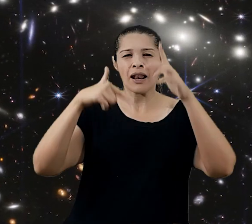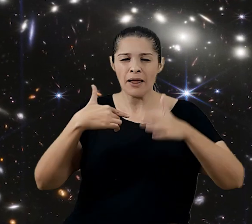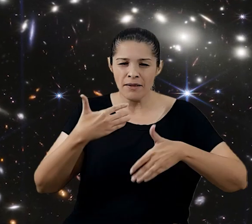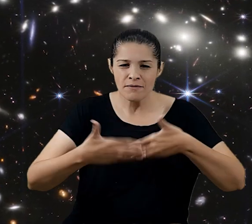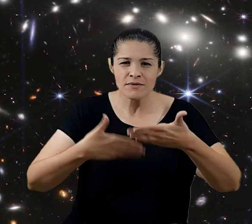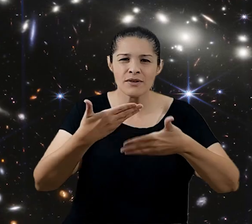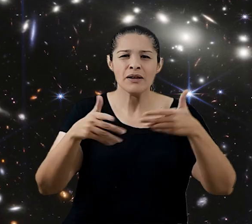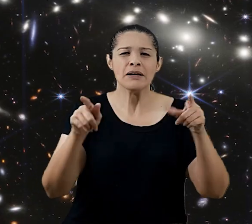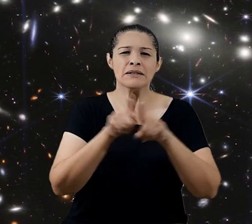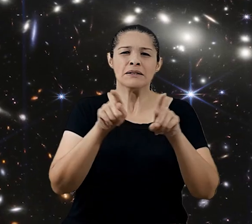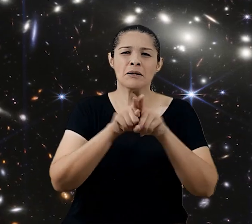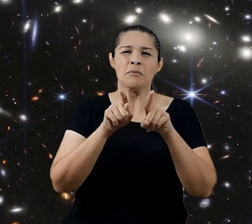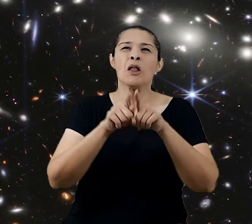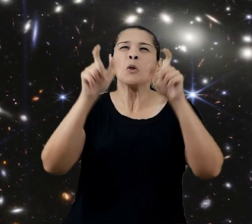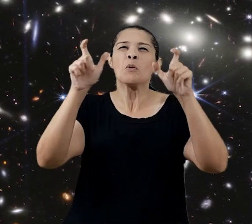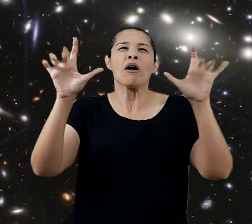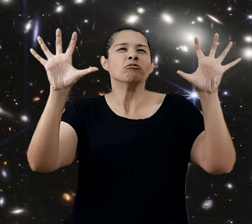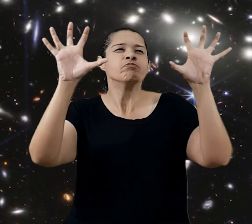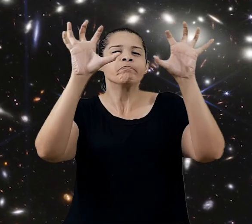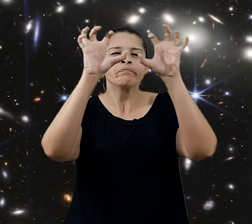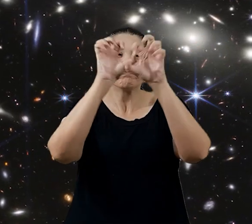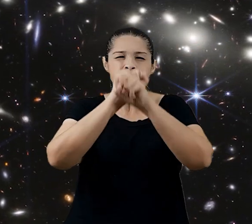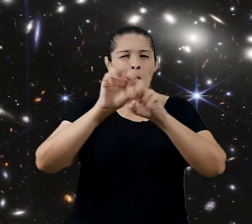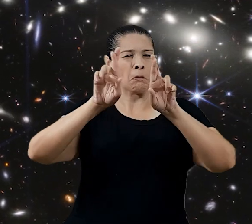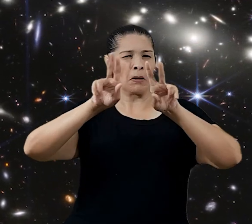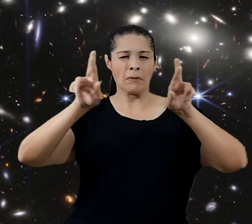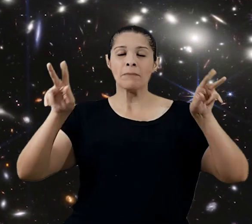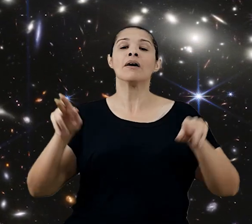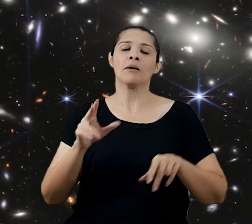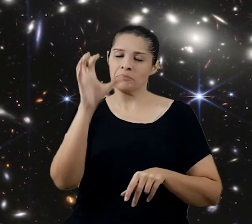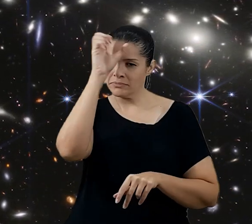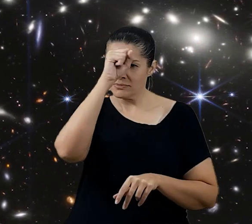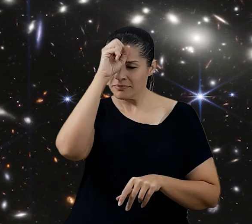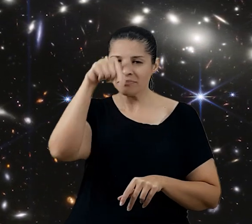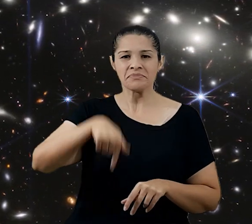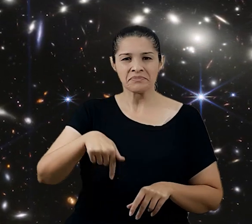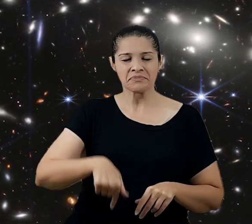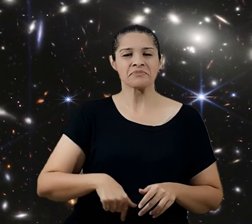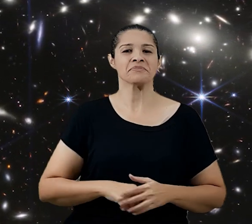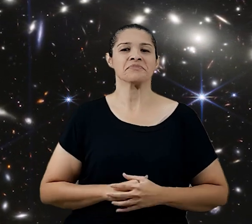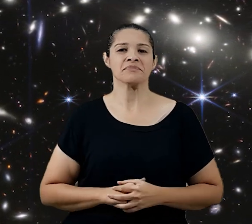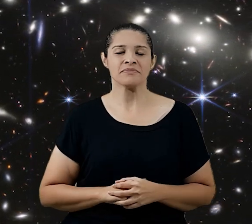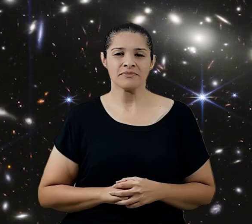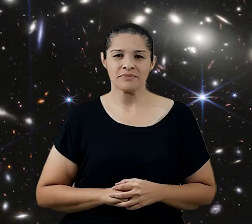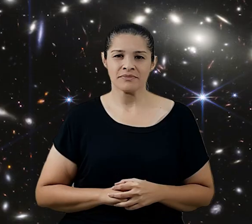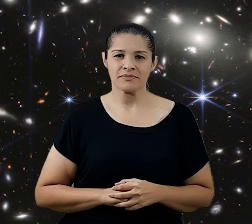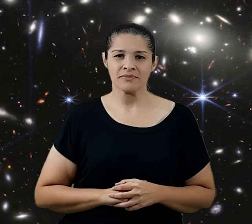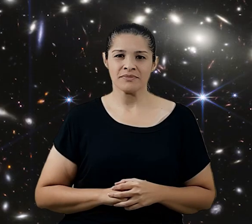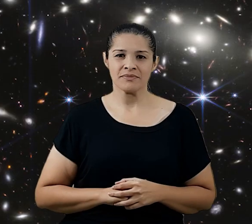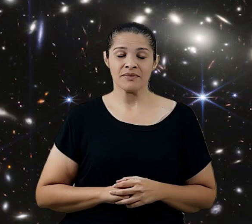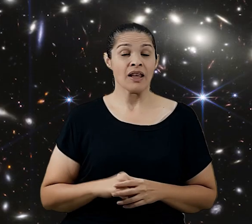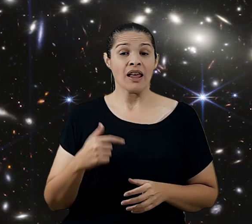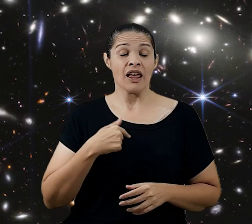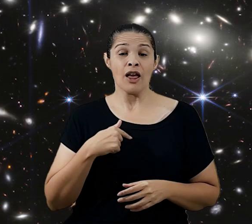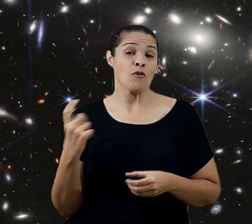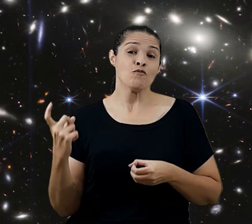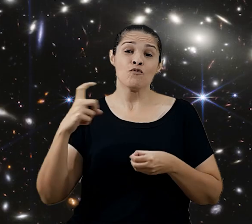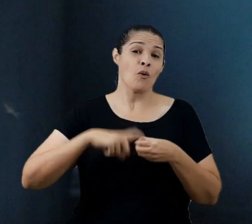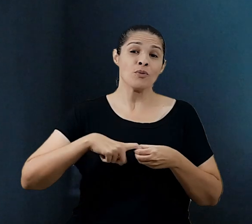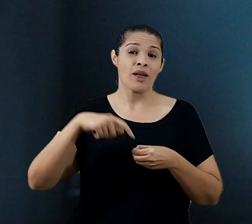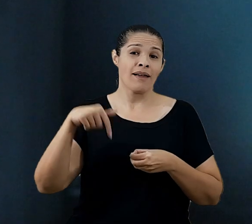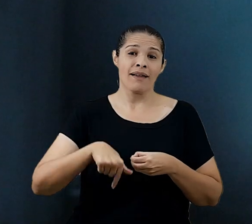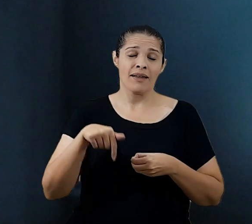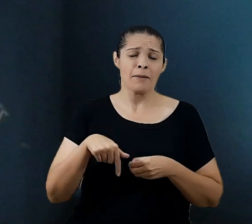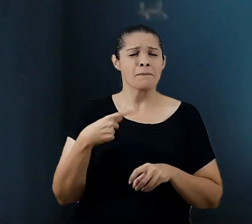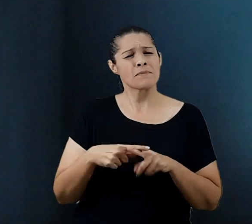buracos negros, galáxias e essas coisas assim. quando eu quis voltar para cá, foi depois que eu percebi